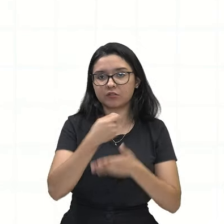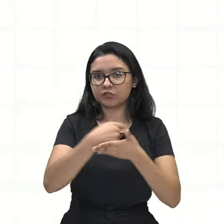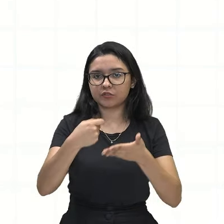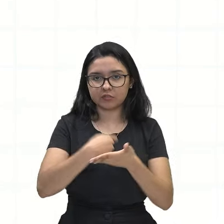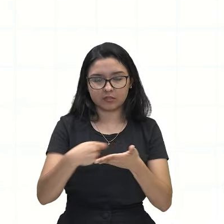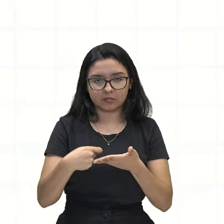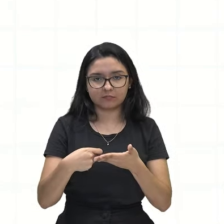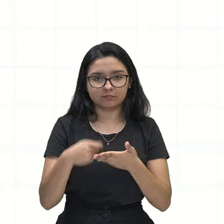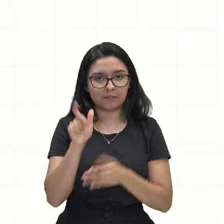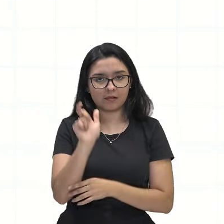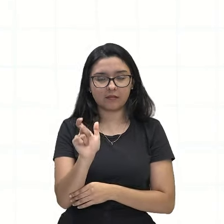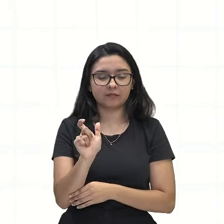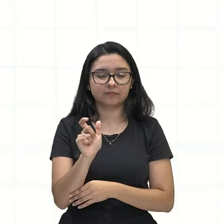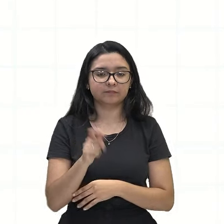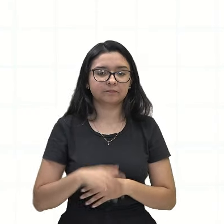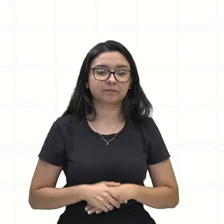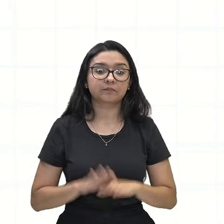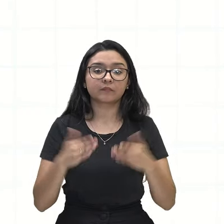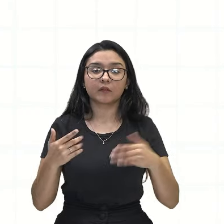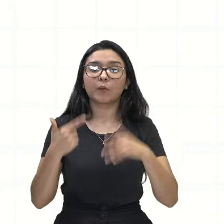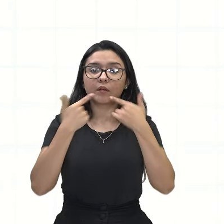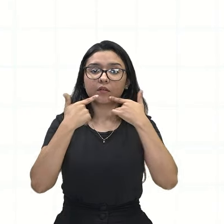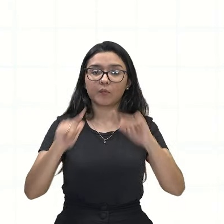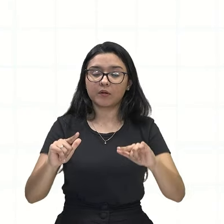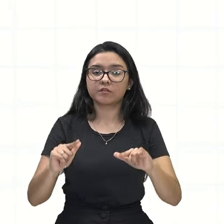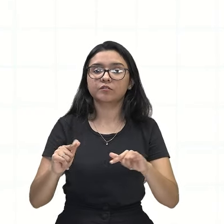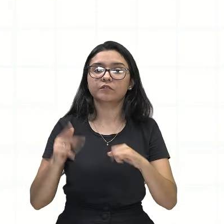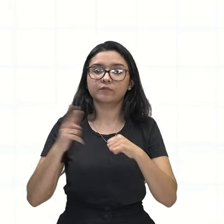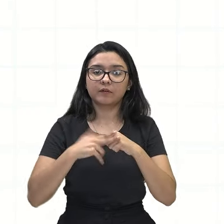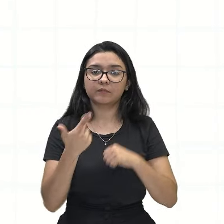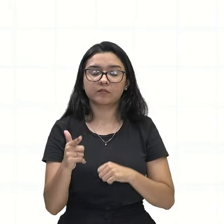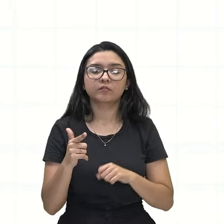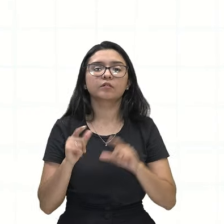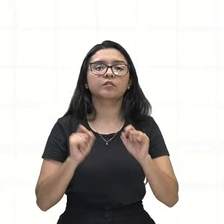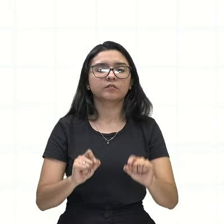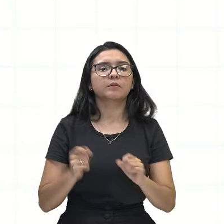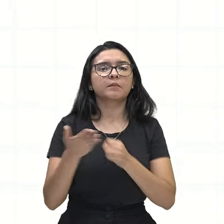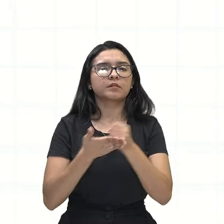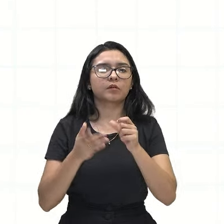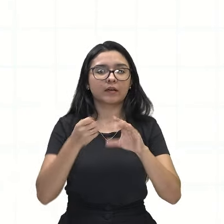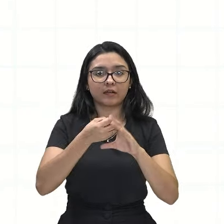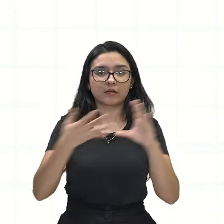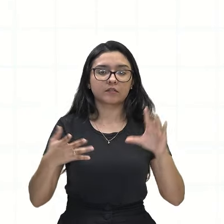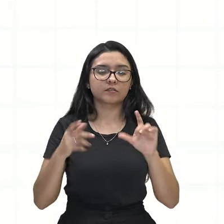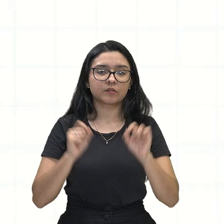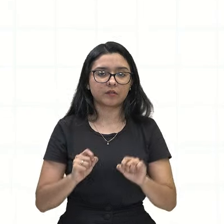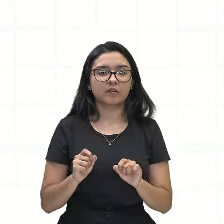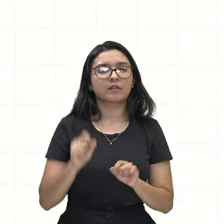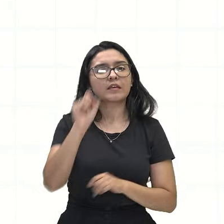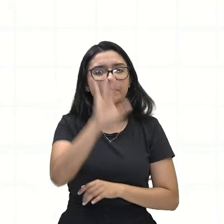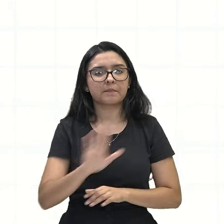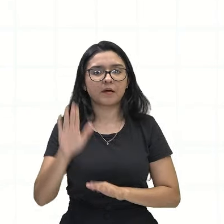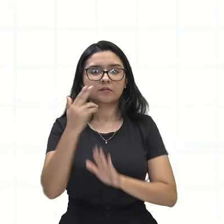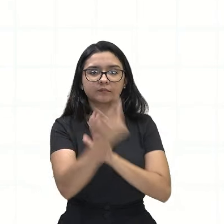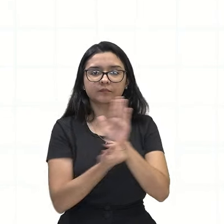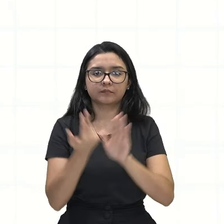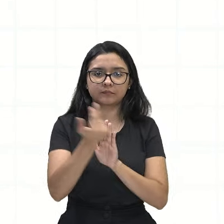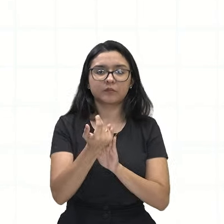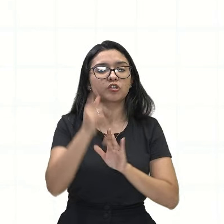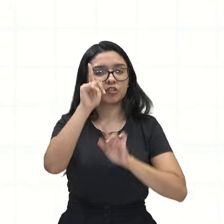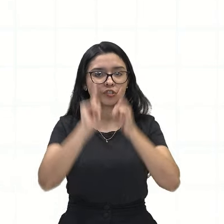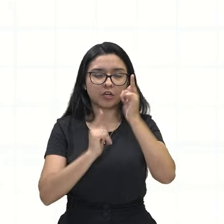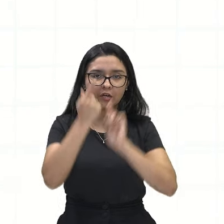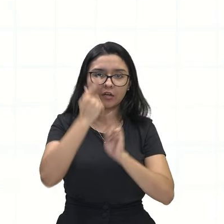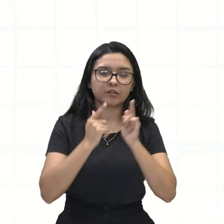a linguagem não verbal, ela se baseia em elementos visuais, gestuais, simbólicos para